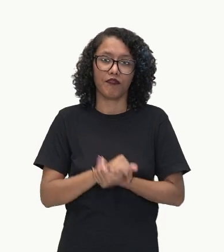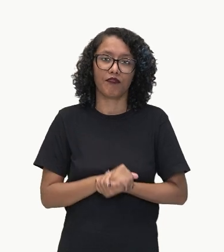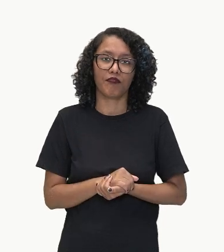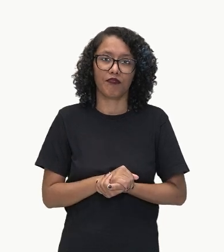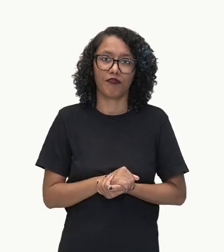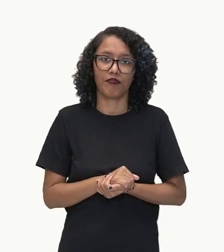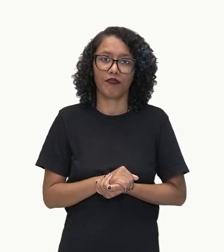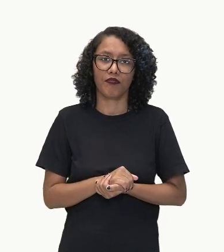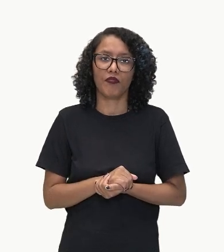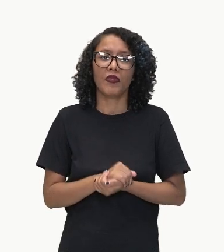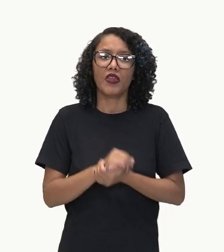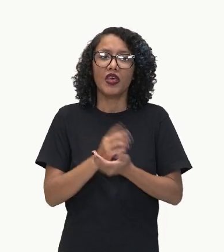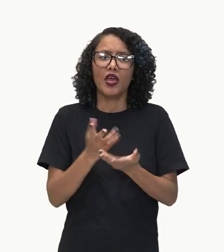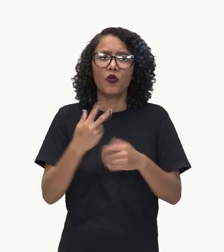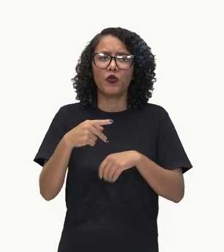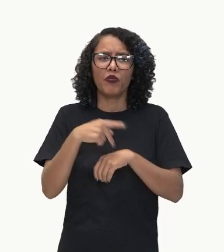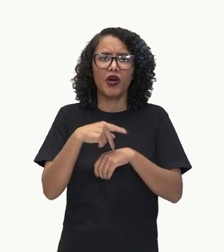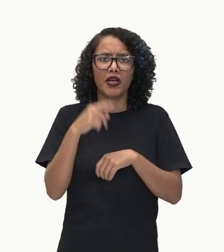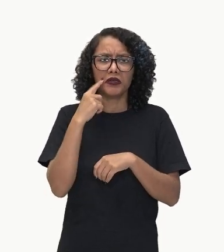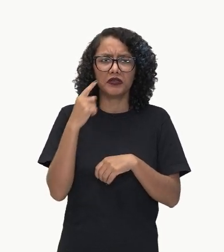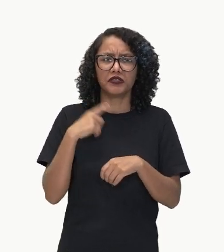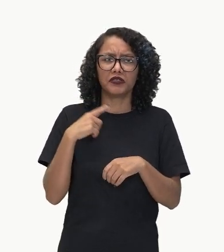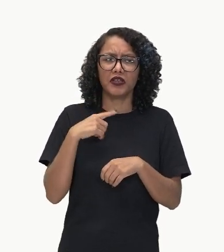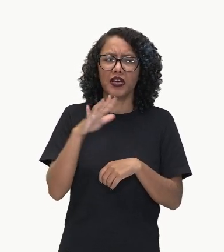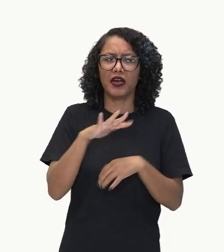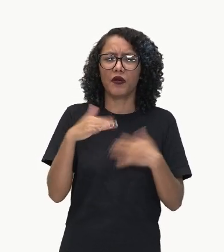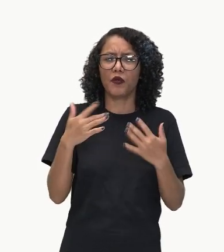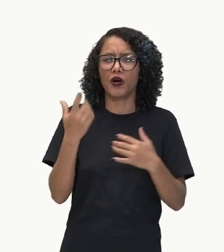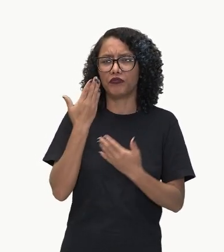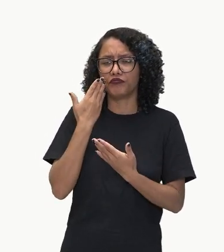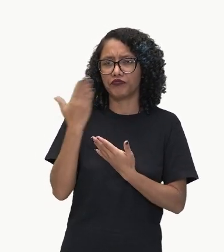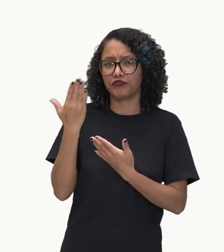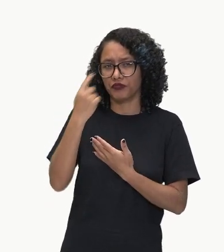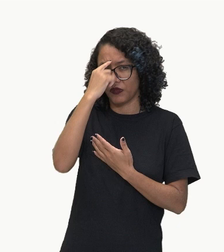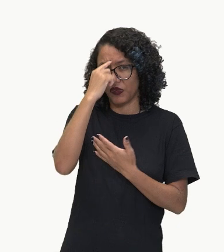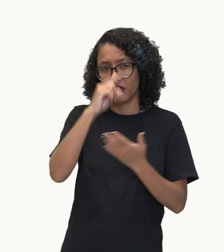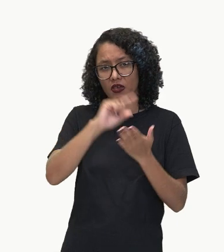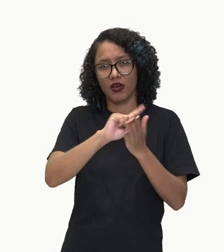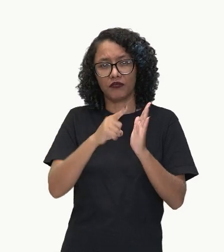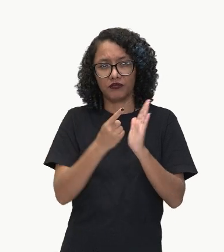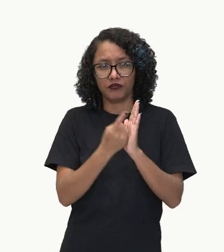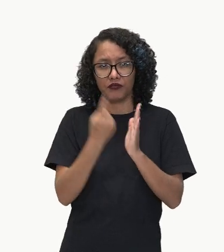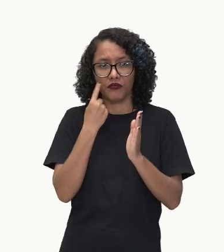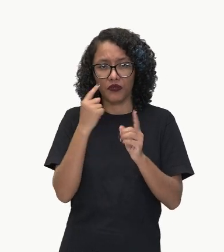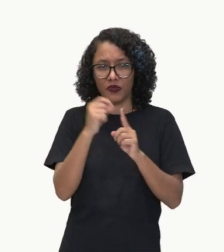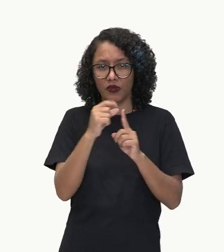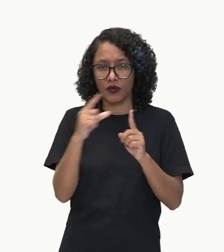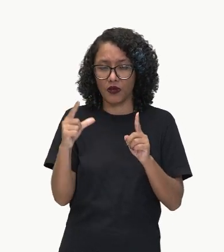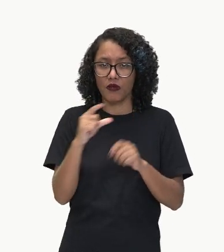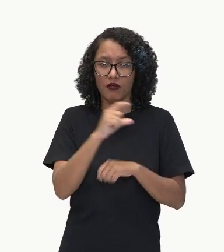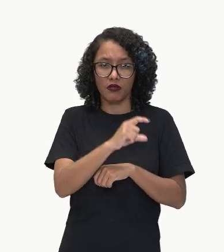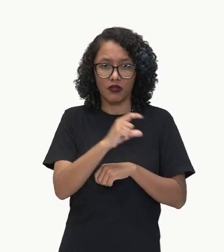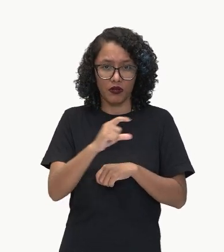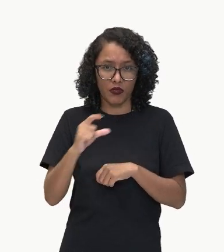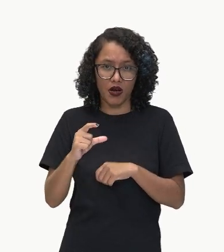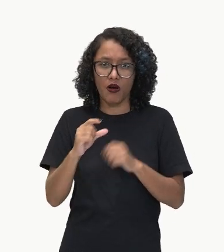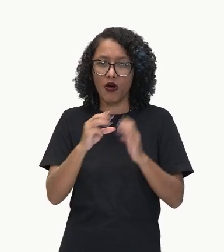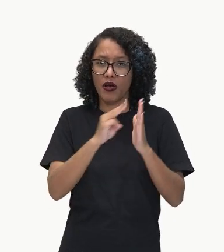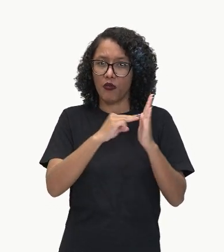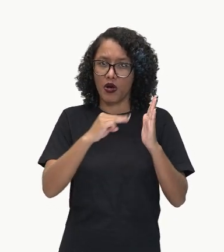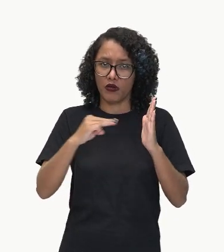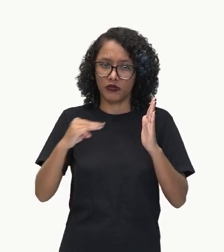região, este subcontinente? A Índia, Sri Lanka, Paquistão,